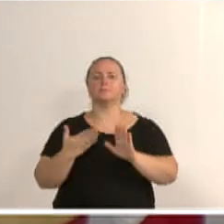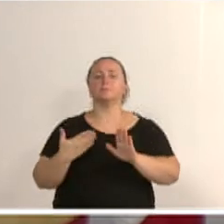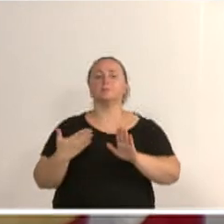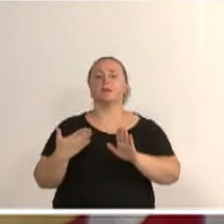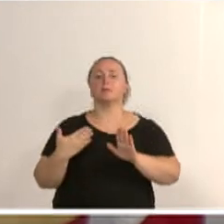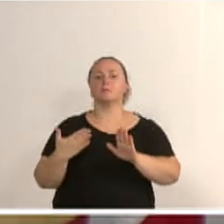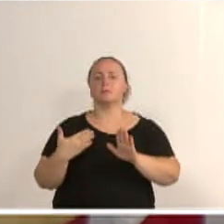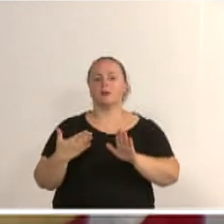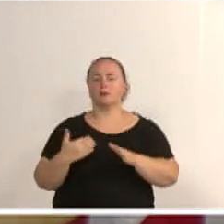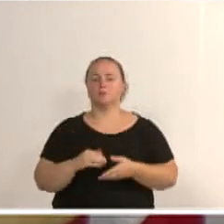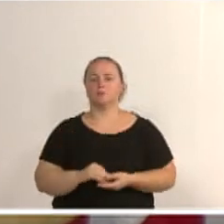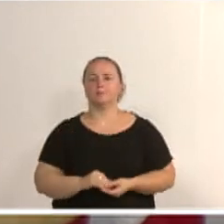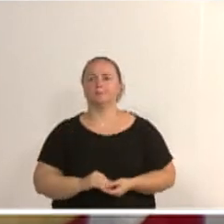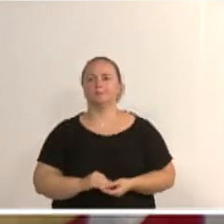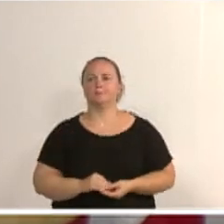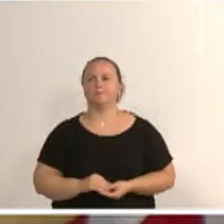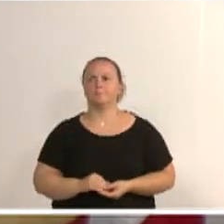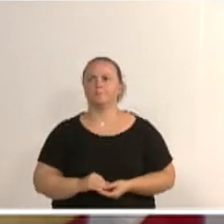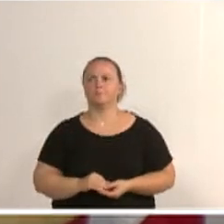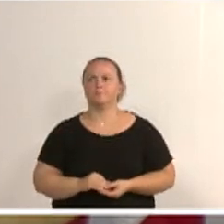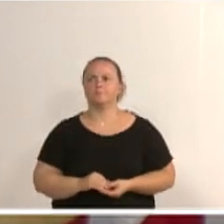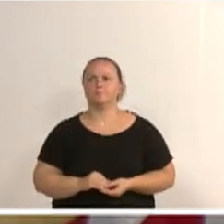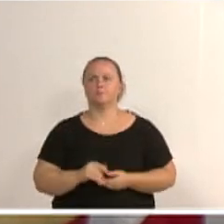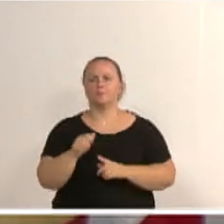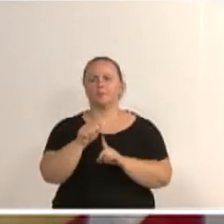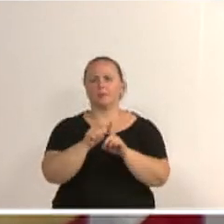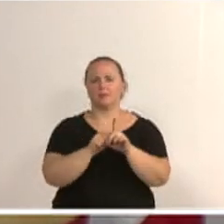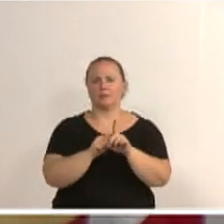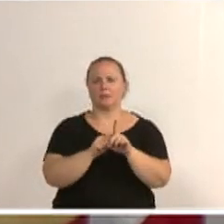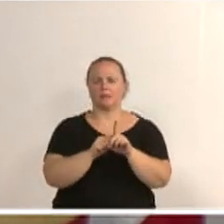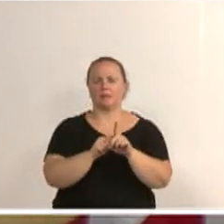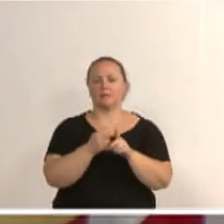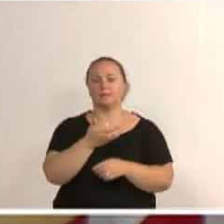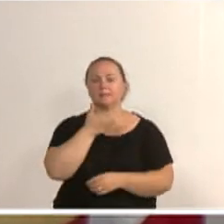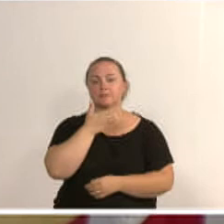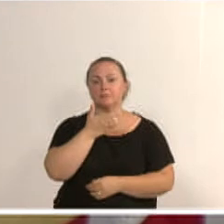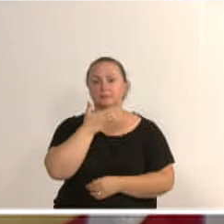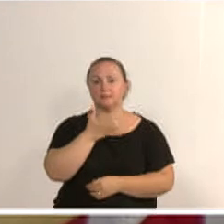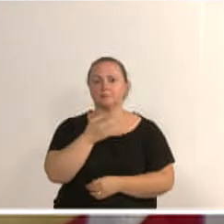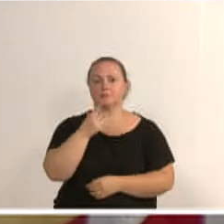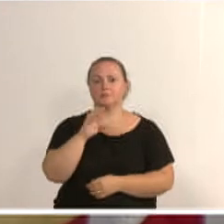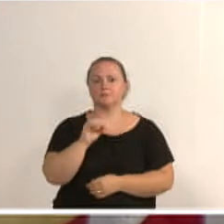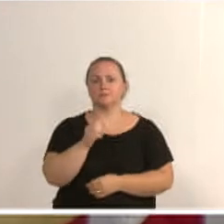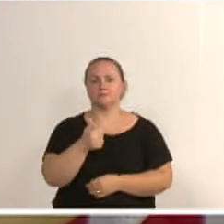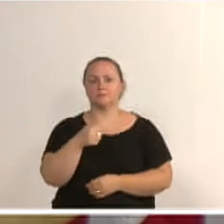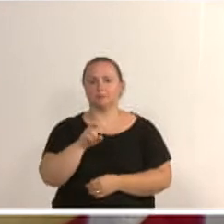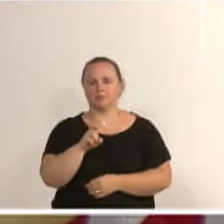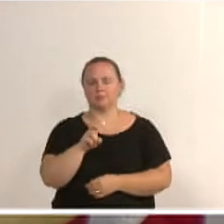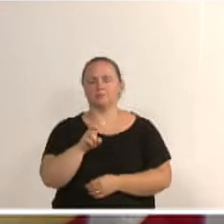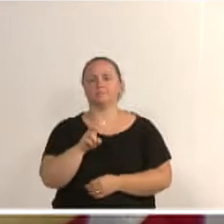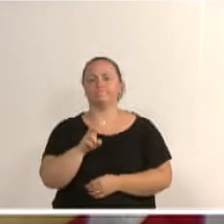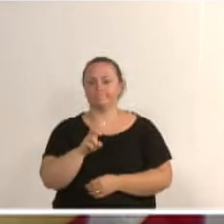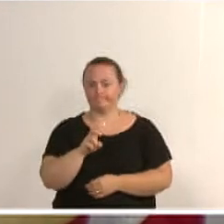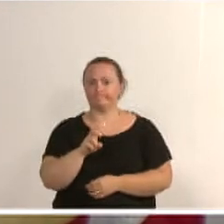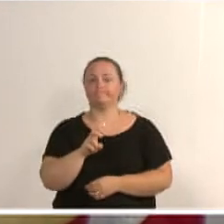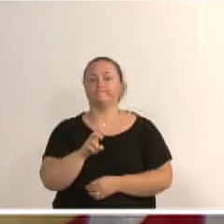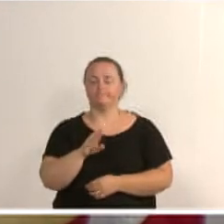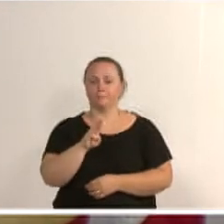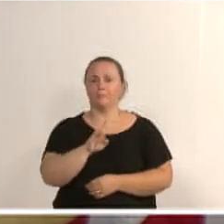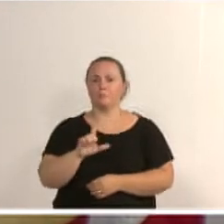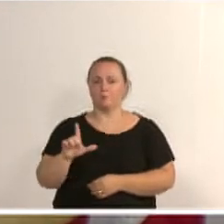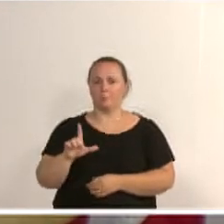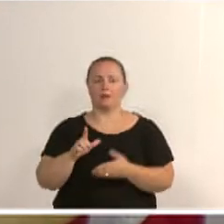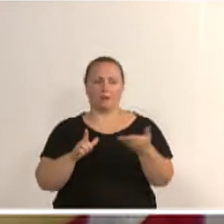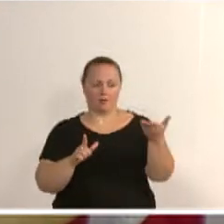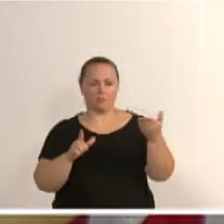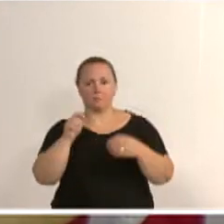especificamente no mês de dezembro de 2015. onde a cidade de Blumenau, vereador